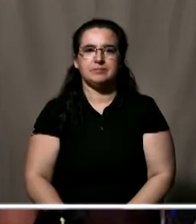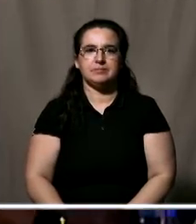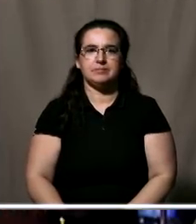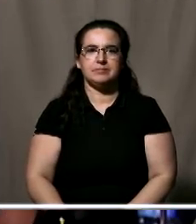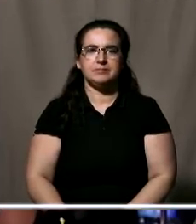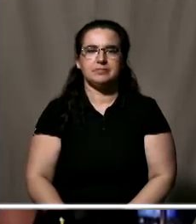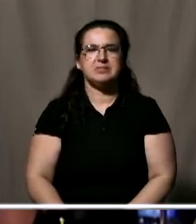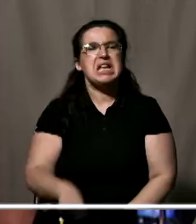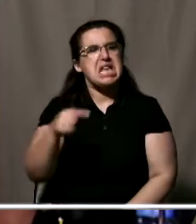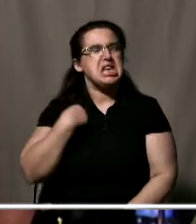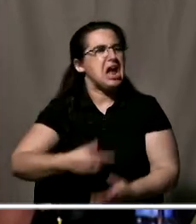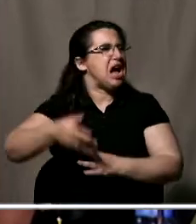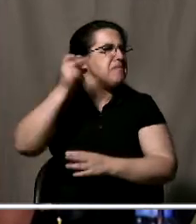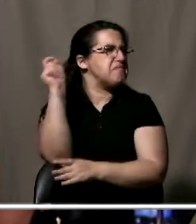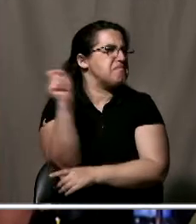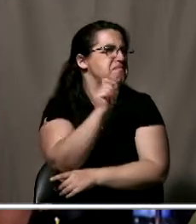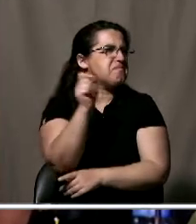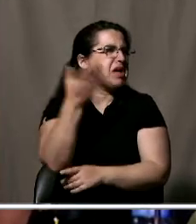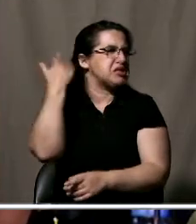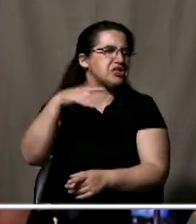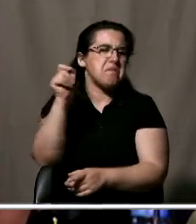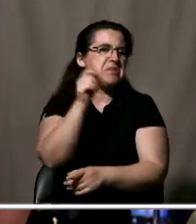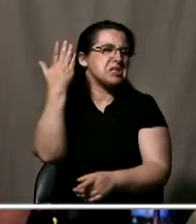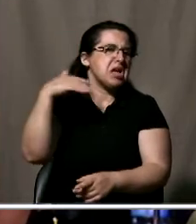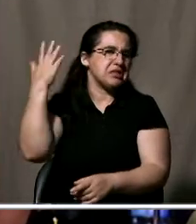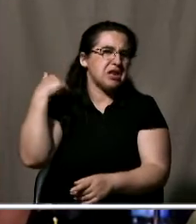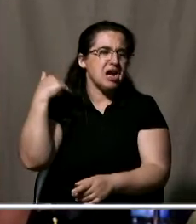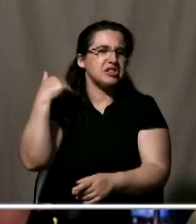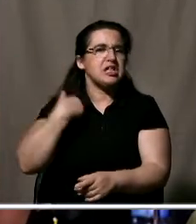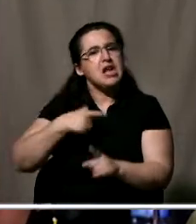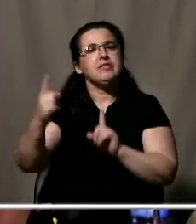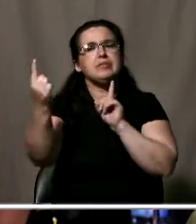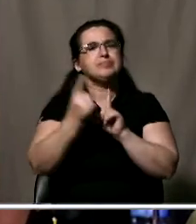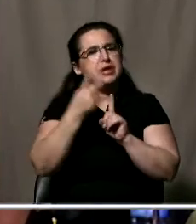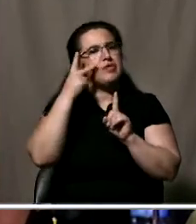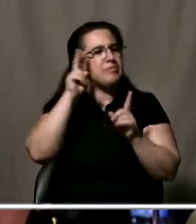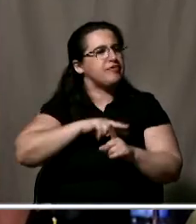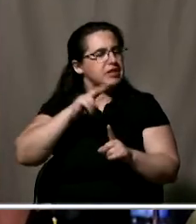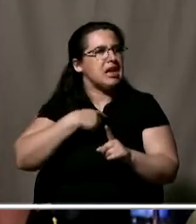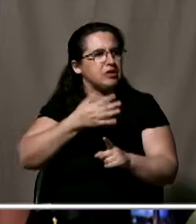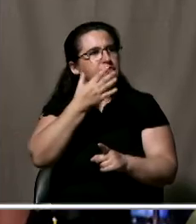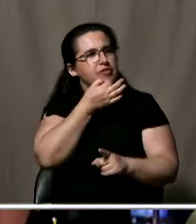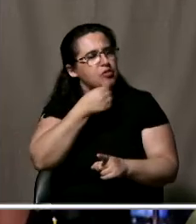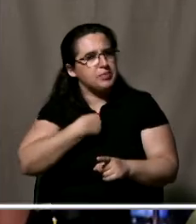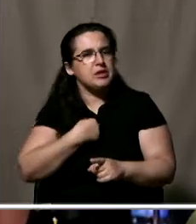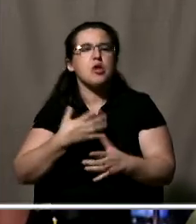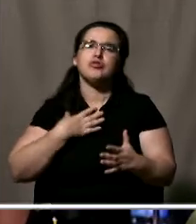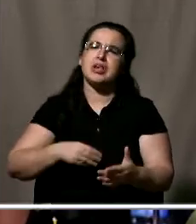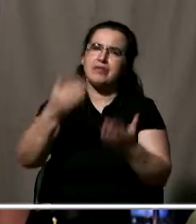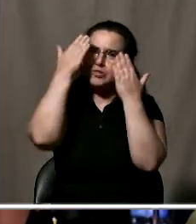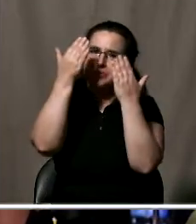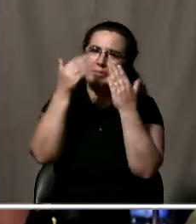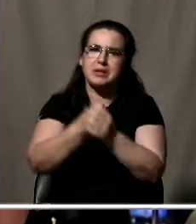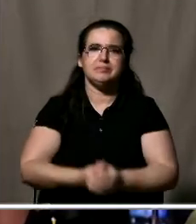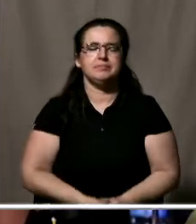to me months ago and I just wanted to say hi to him. E a razão porque eu vim a esta reunião foi porque há muitos meses ele falou comigo e eu gostava de cumprimentá-lo. She said he's just